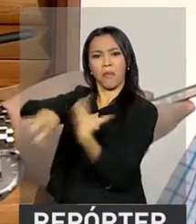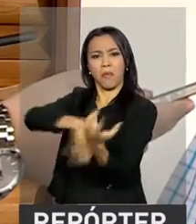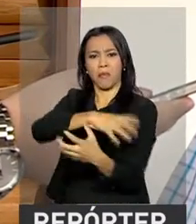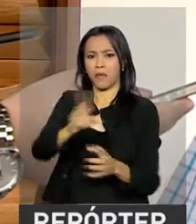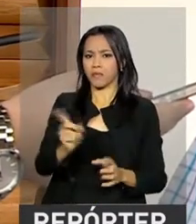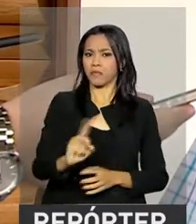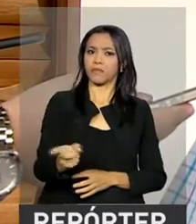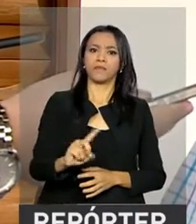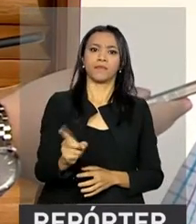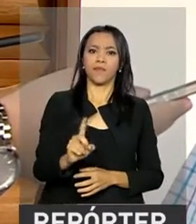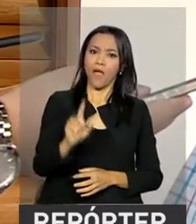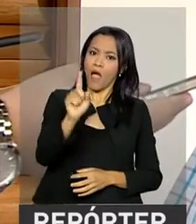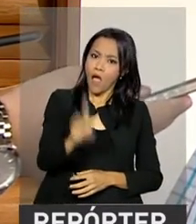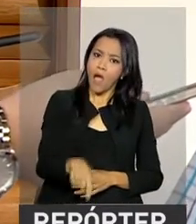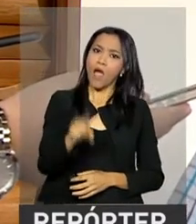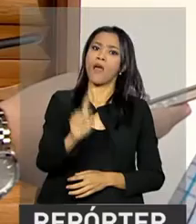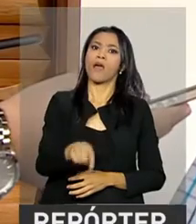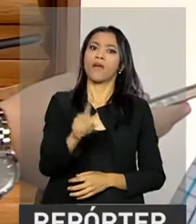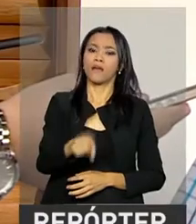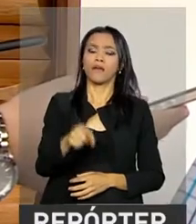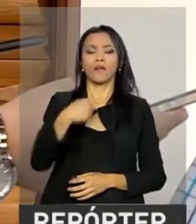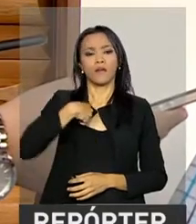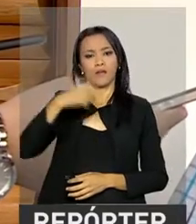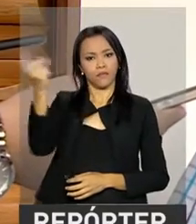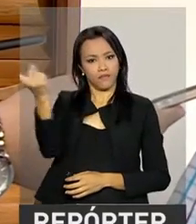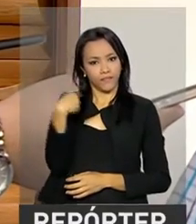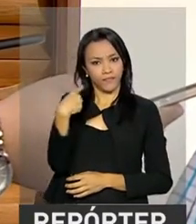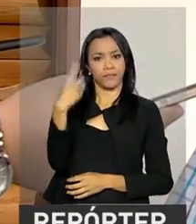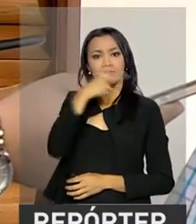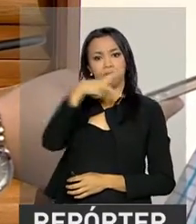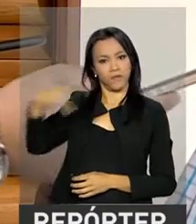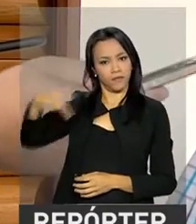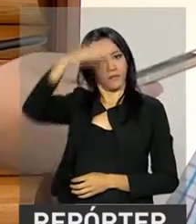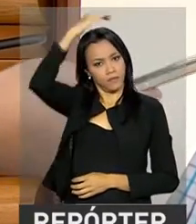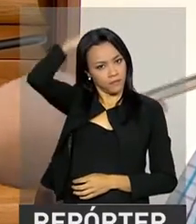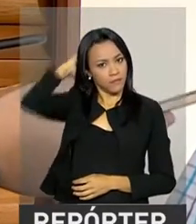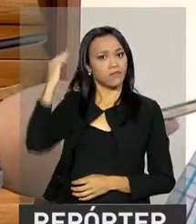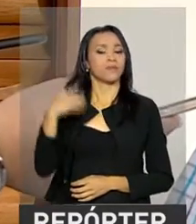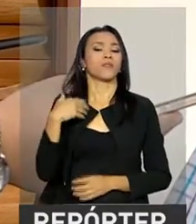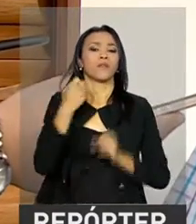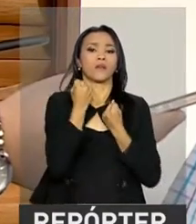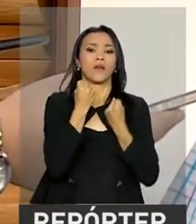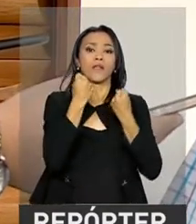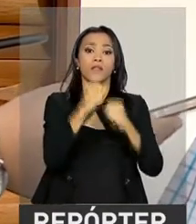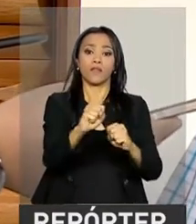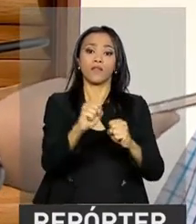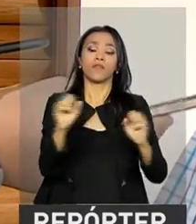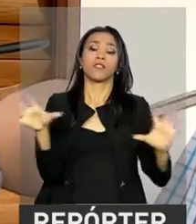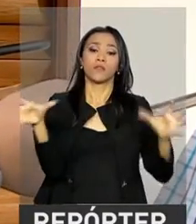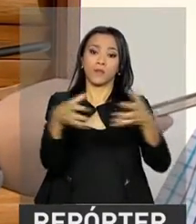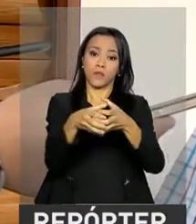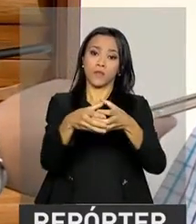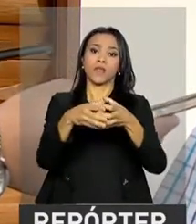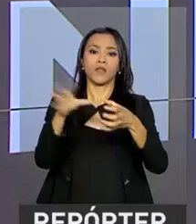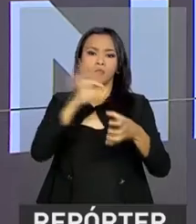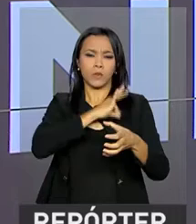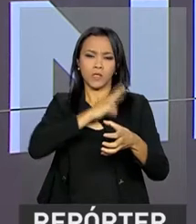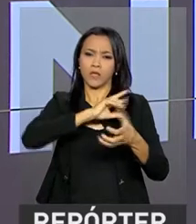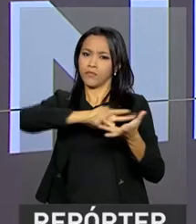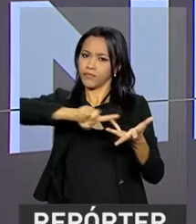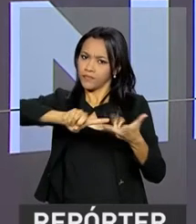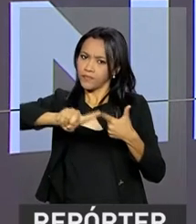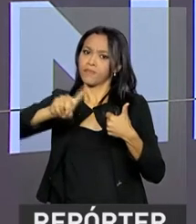essa é uma ordem uma determinação do presidente da república à defesa e as forças armadas quando necessário